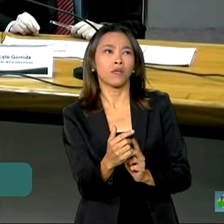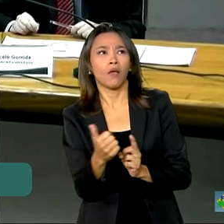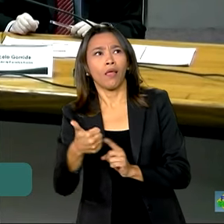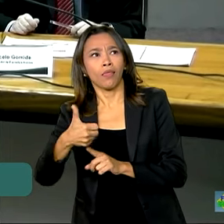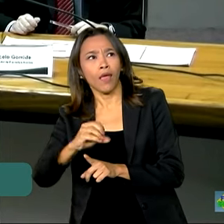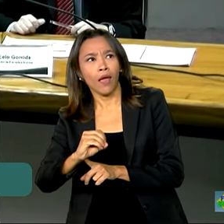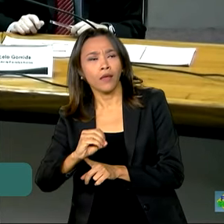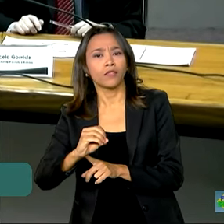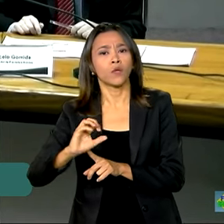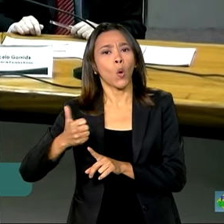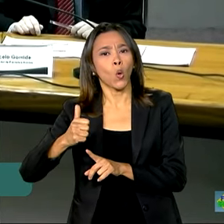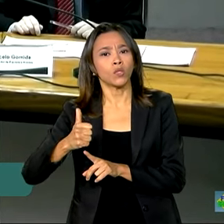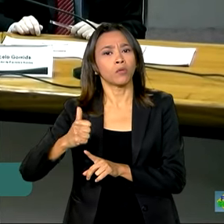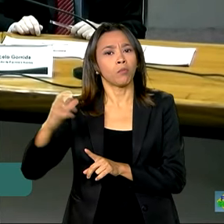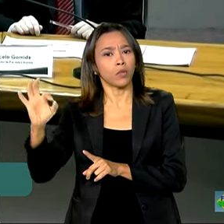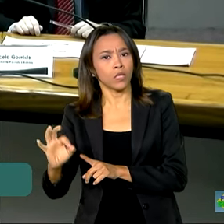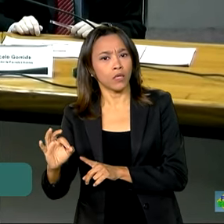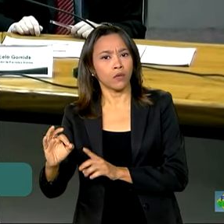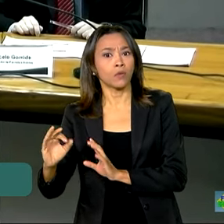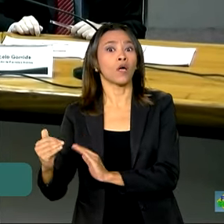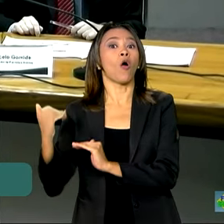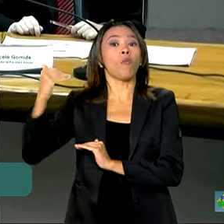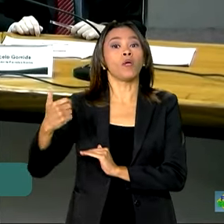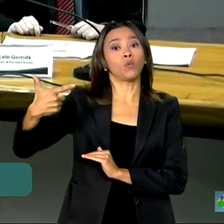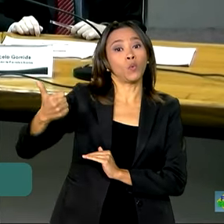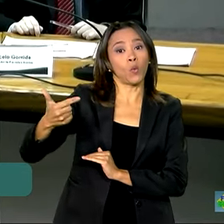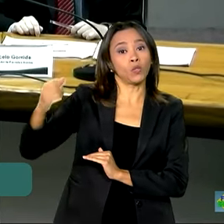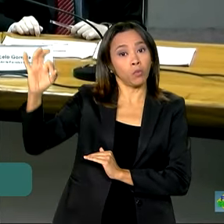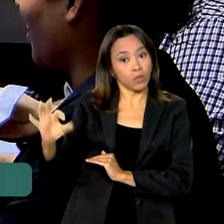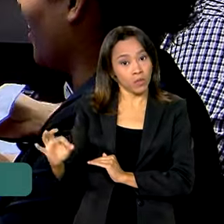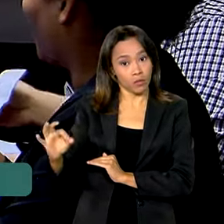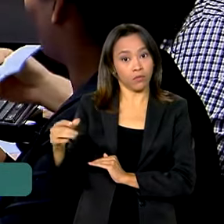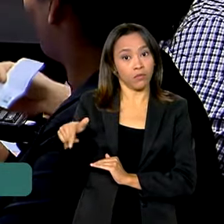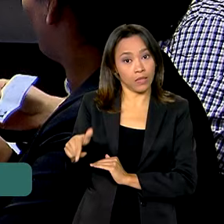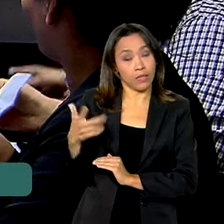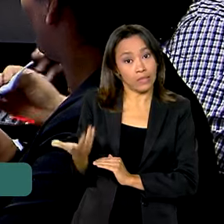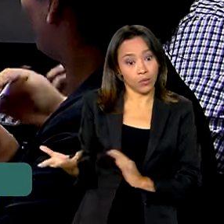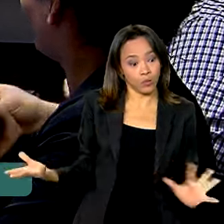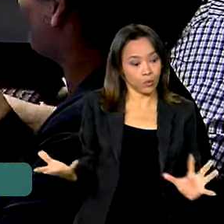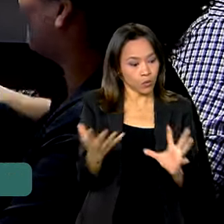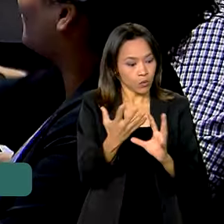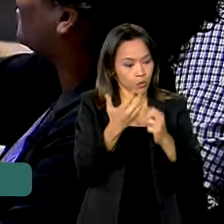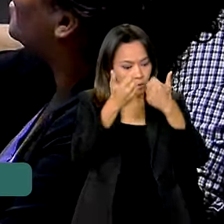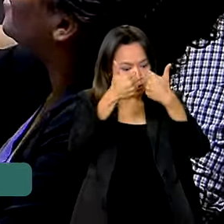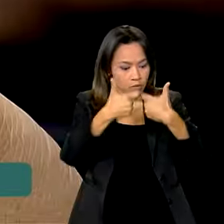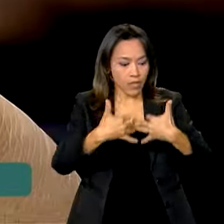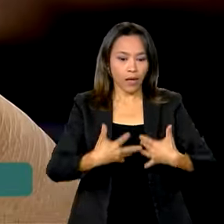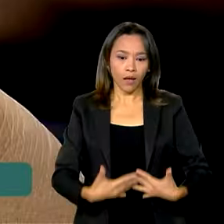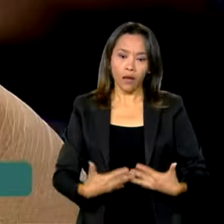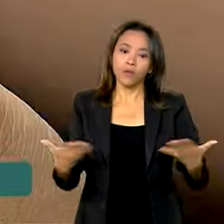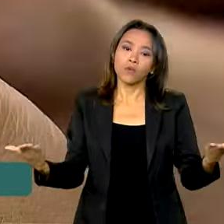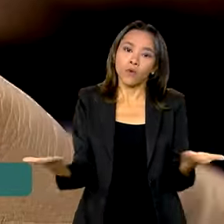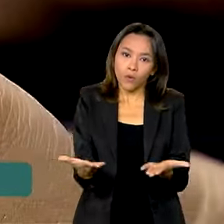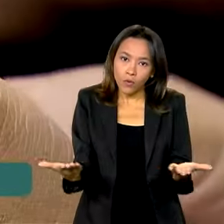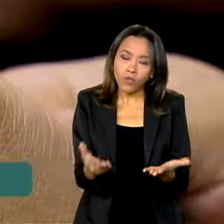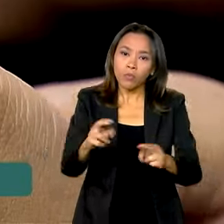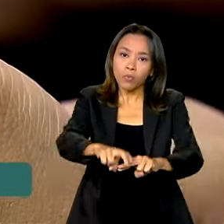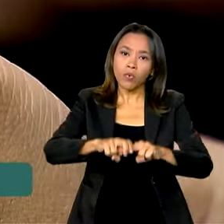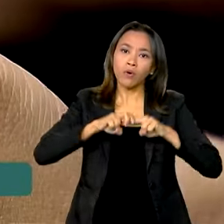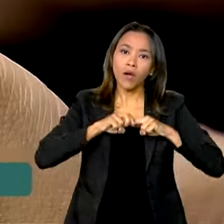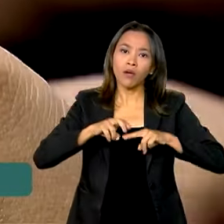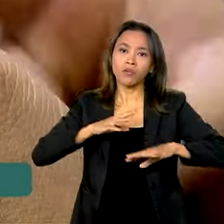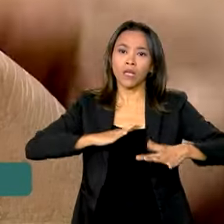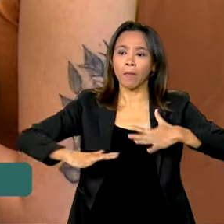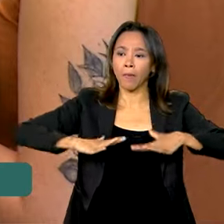10%, 11%, 12% em termos nominais. Isso tudo está sendo explicado aí pela ativação da